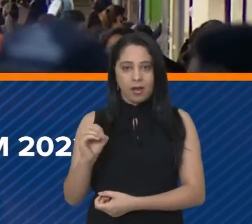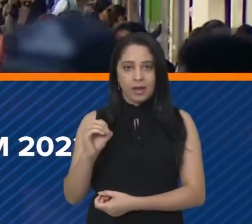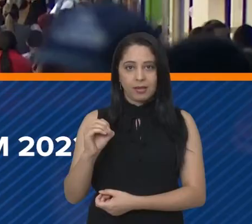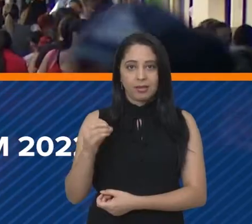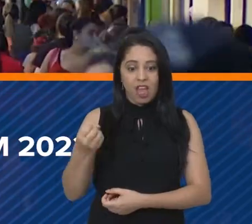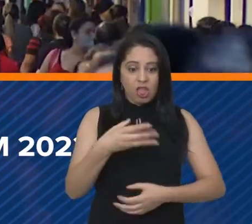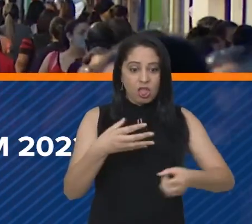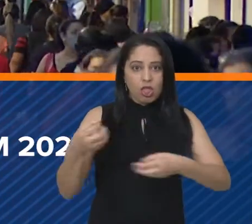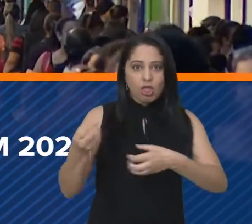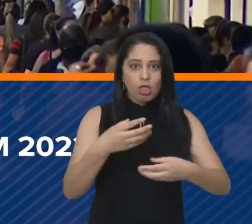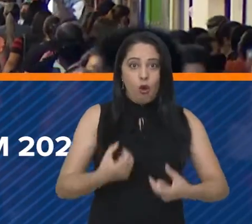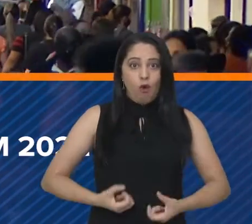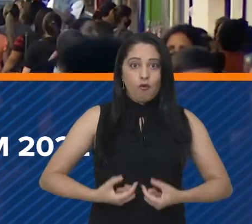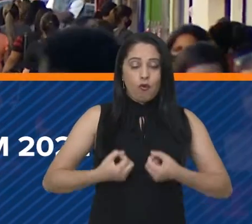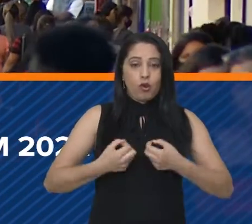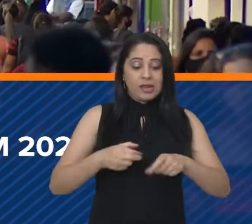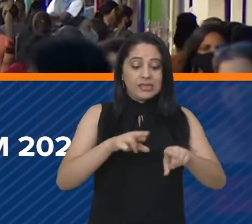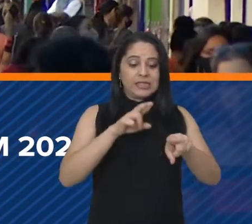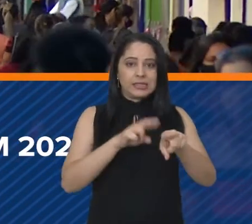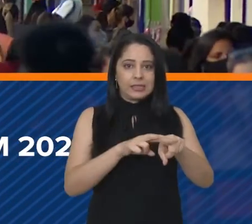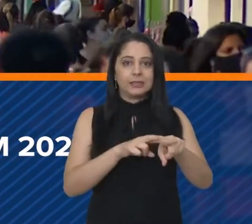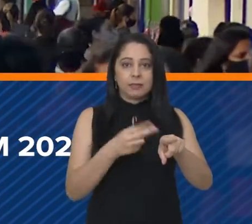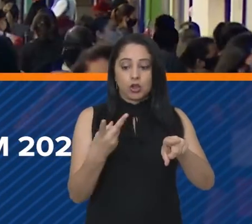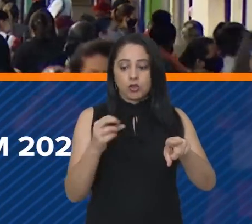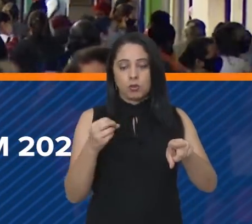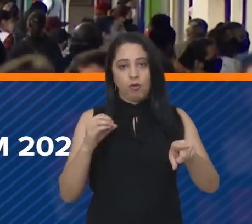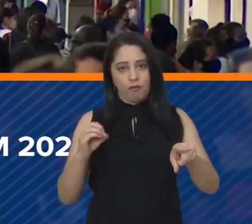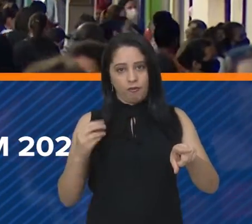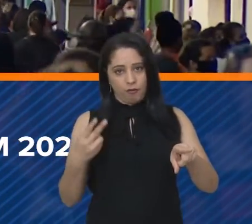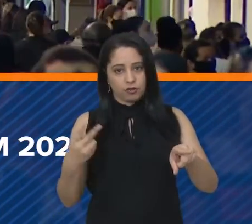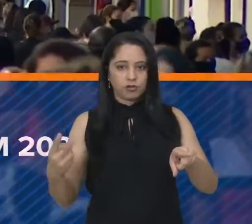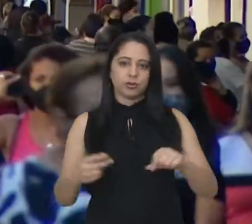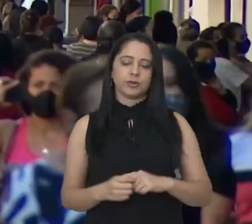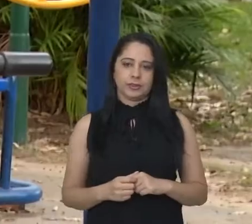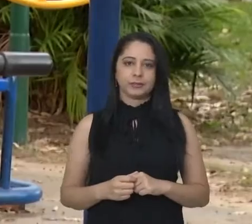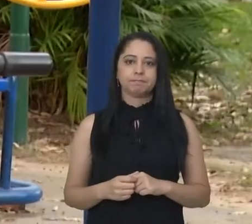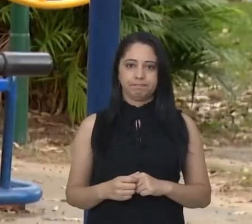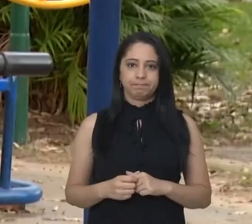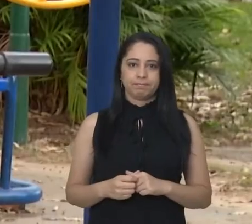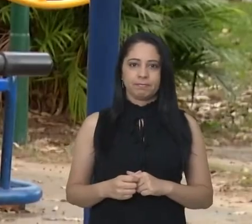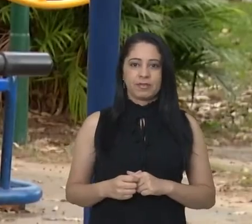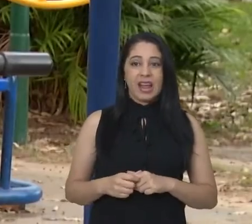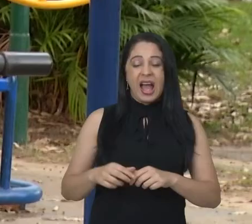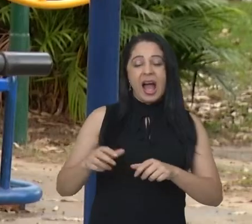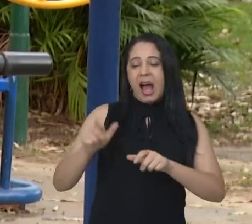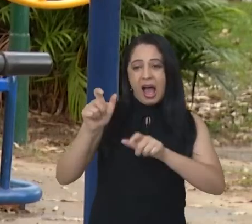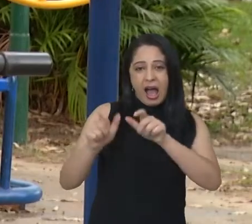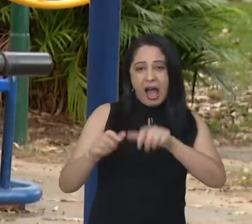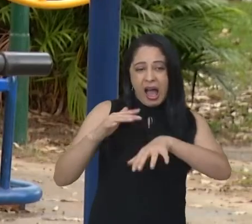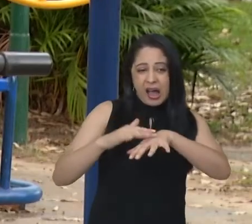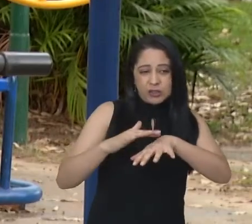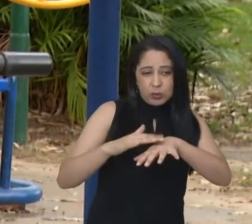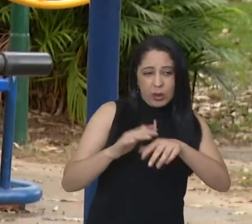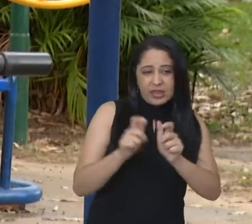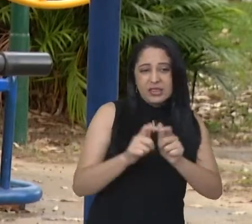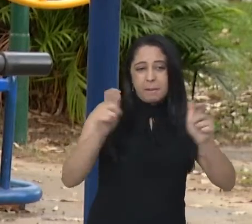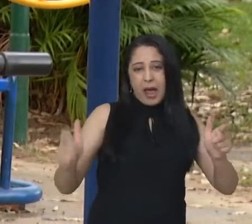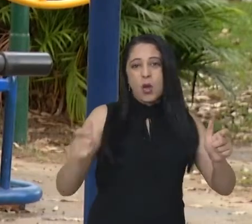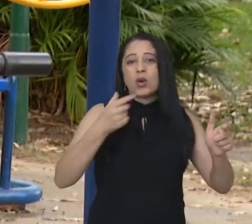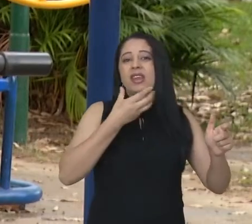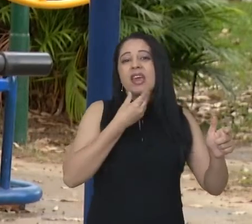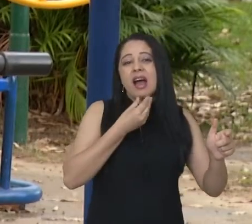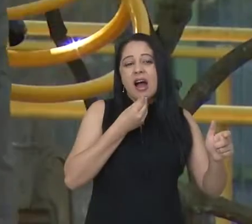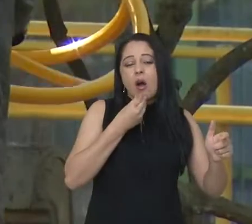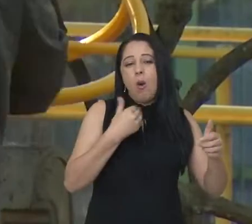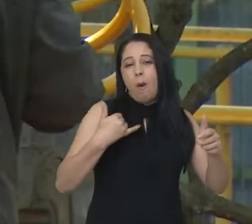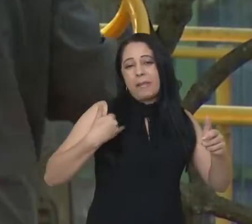65.840 novos casos de câncer de próstata no país em 2022. Apesar de poder atingir homens de qualquer